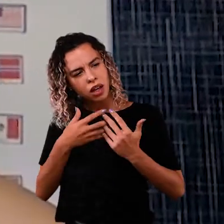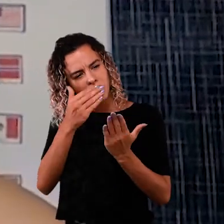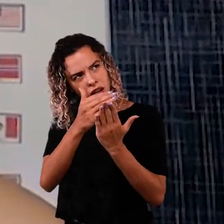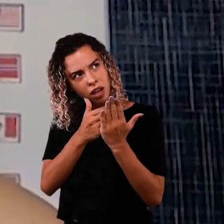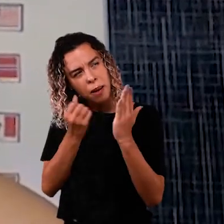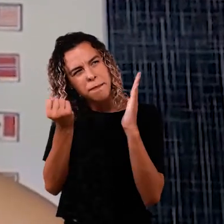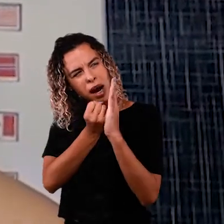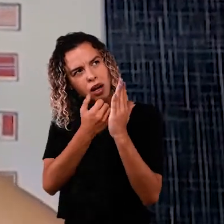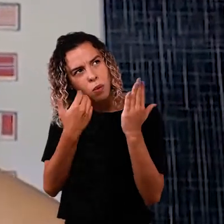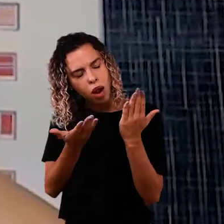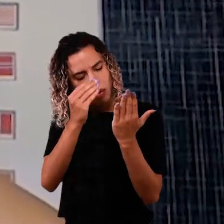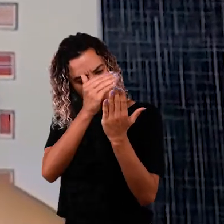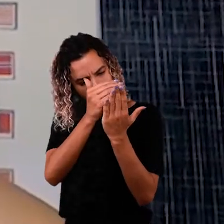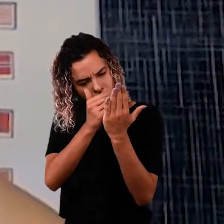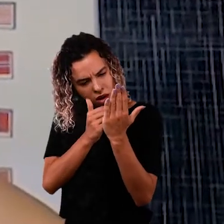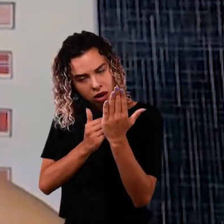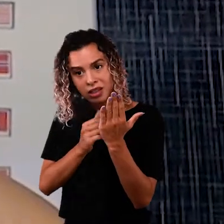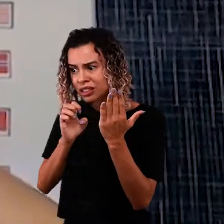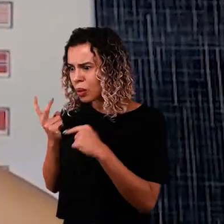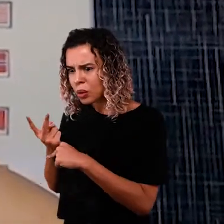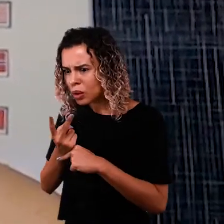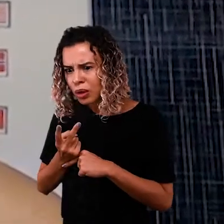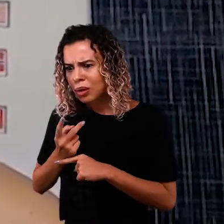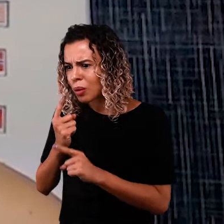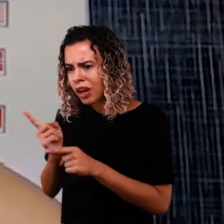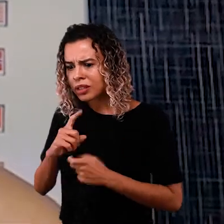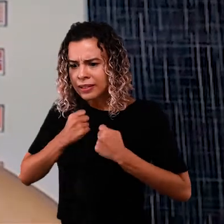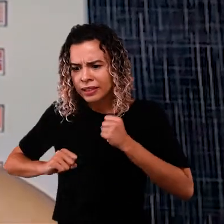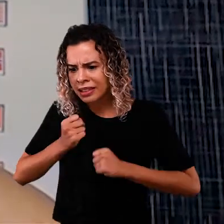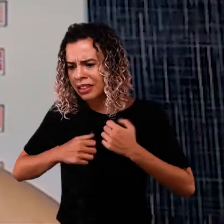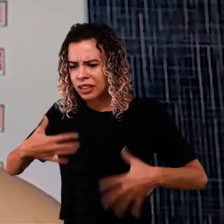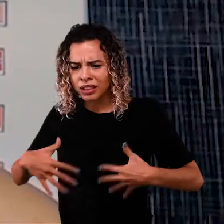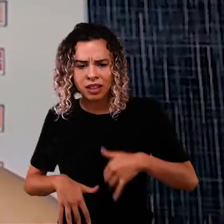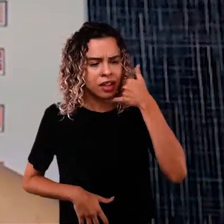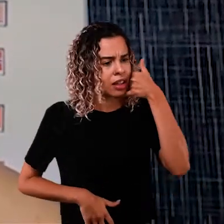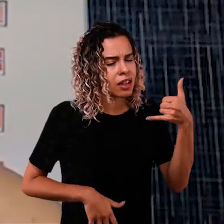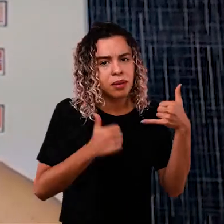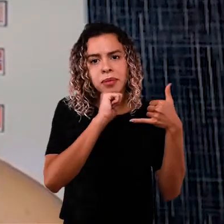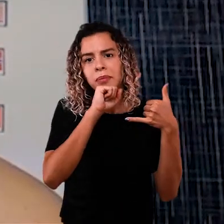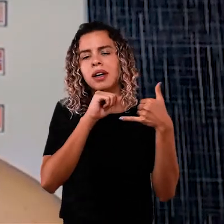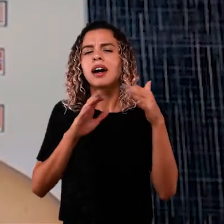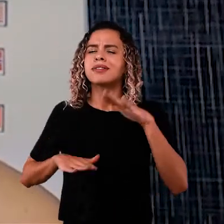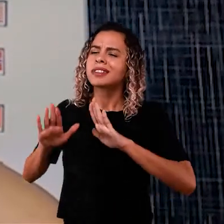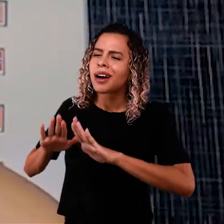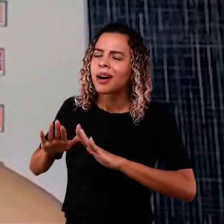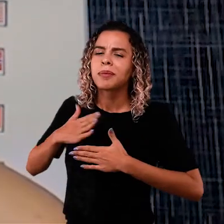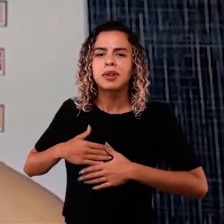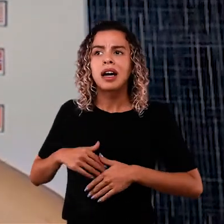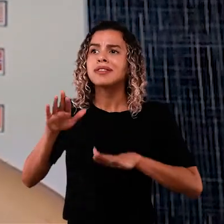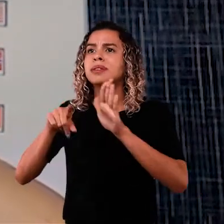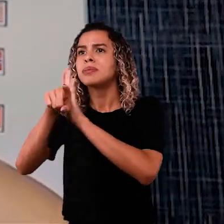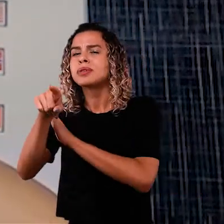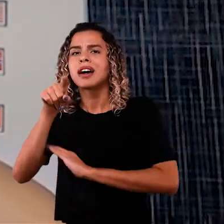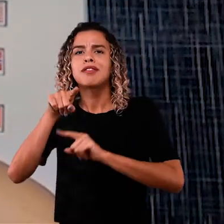explicar direitinho exatamente a marca que ela quer, o que ela quer. Se eu não acho, eu já fico ansiosa, me desespero, eu ligo para ela. Aí, às vezes, tem que